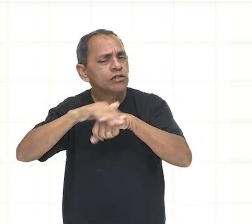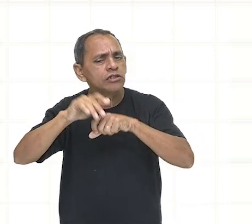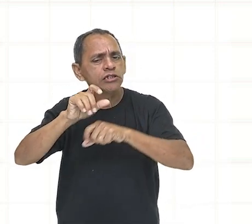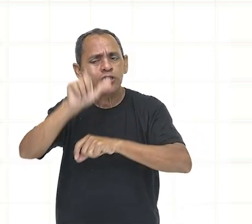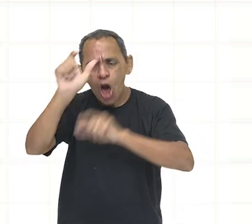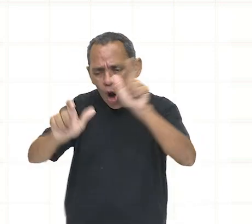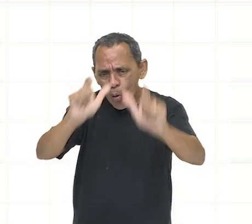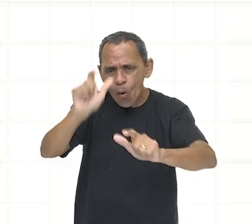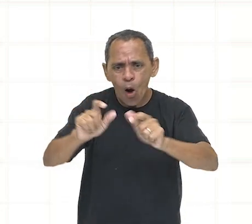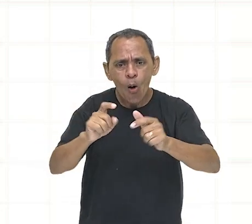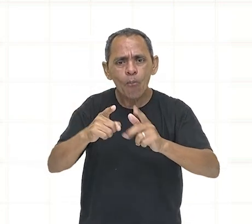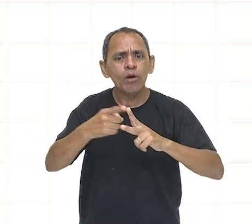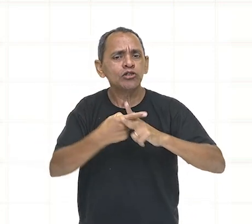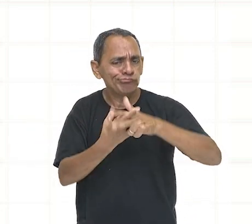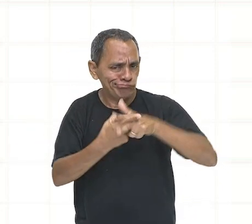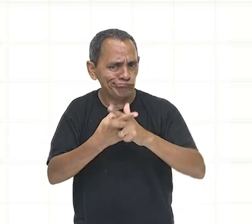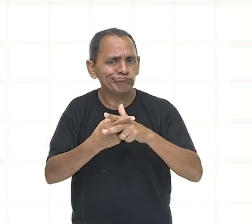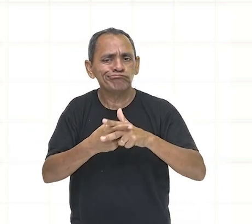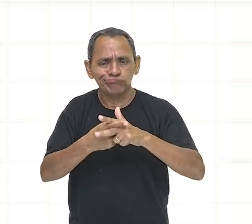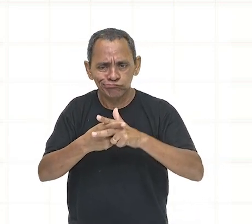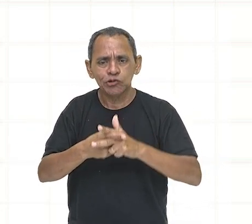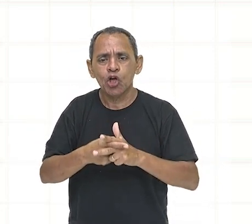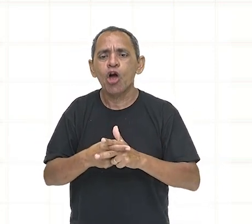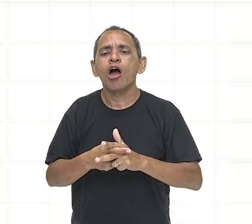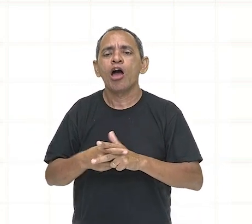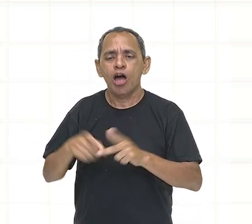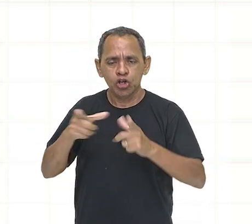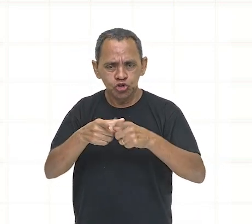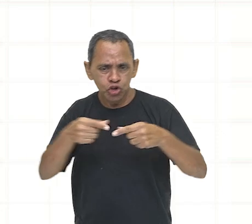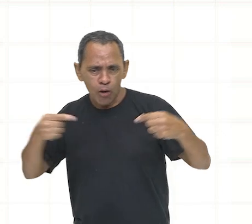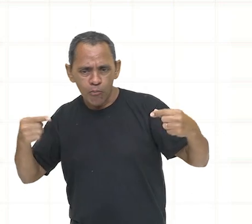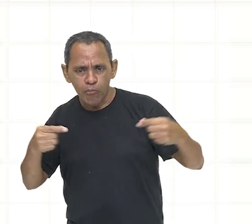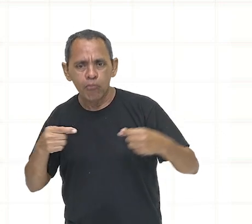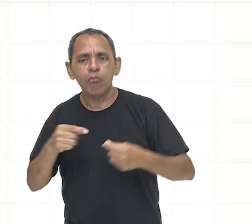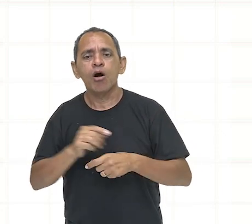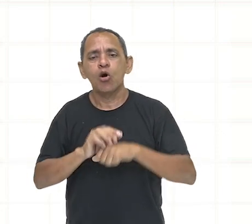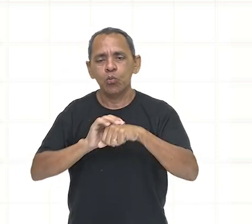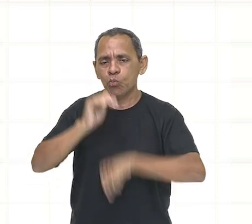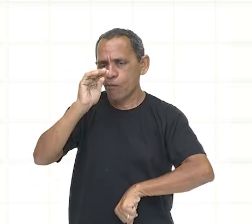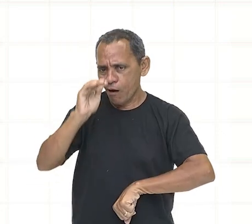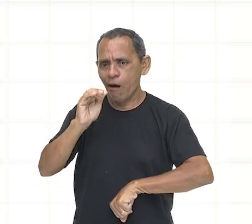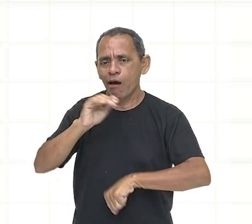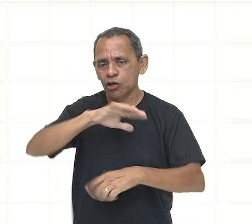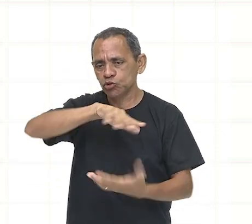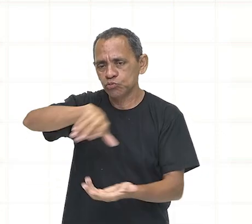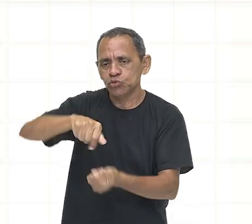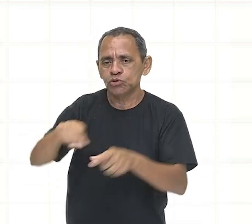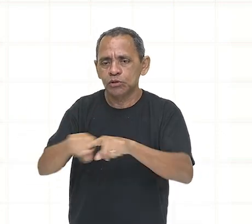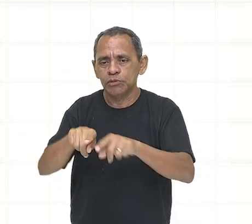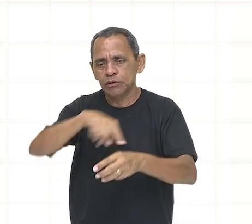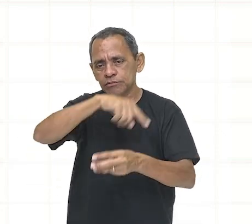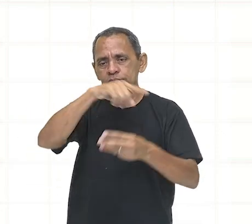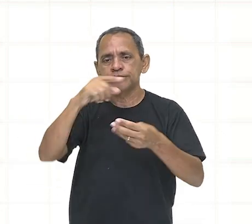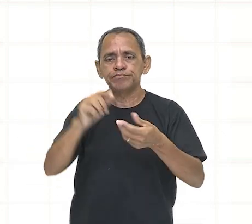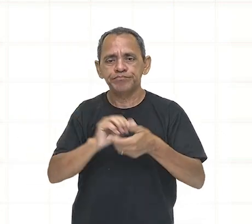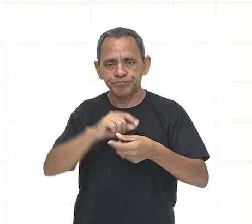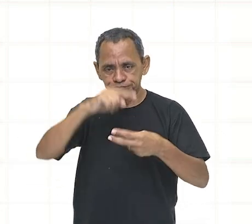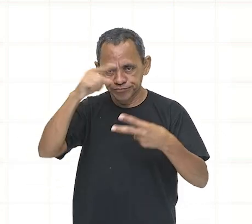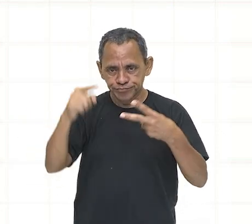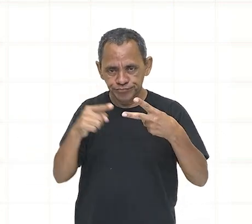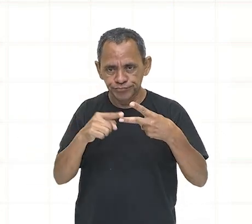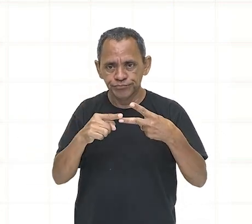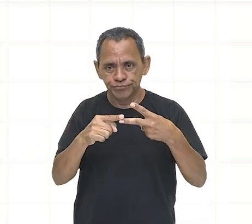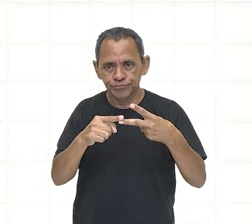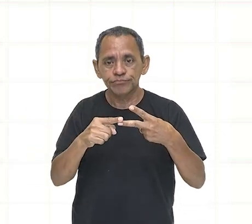japoneses provavelmente estejam entre os melhores do mundo, não é isso? Também no setor secundário, nós temos lá